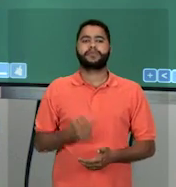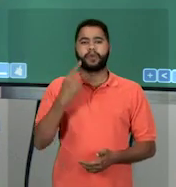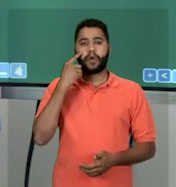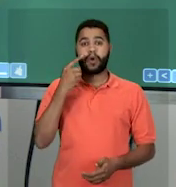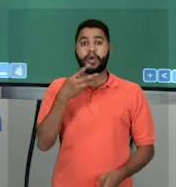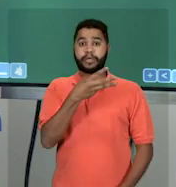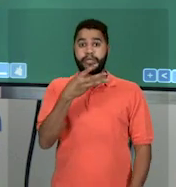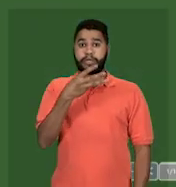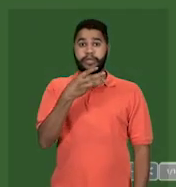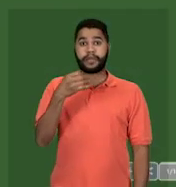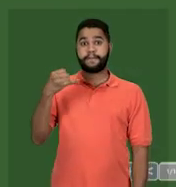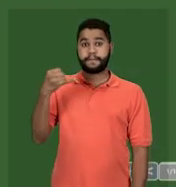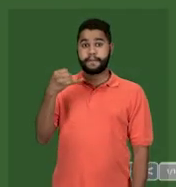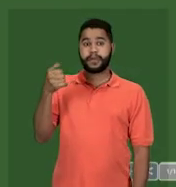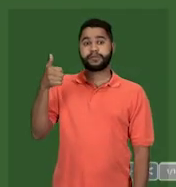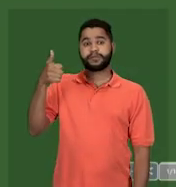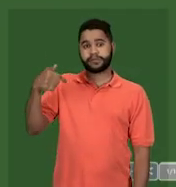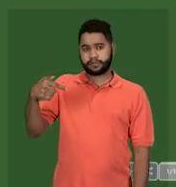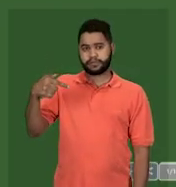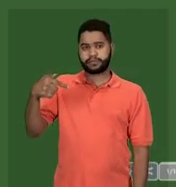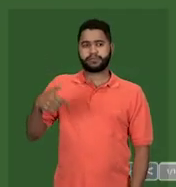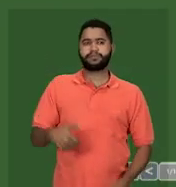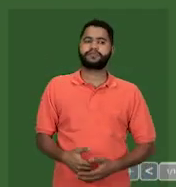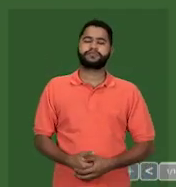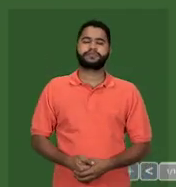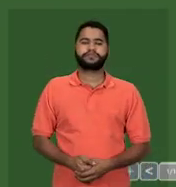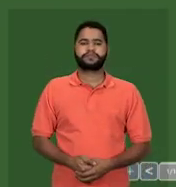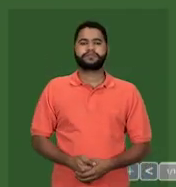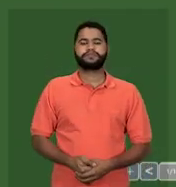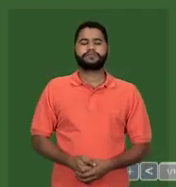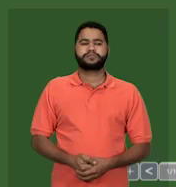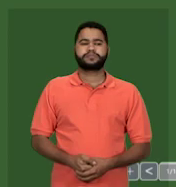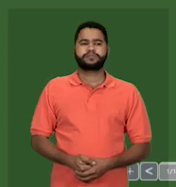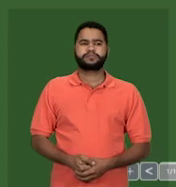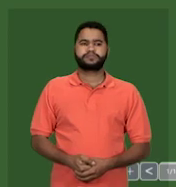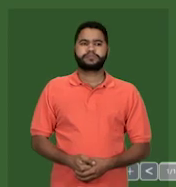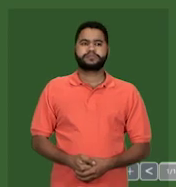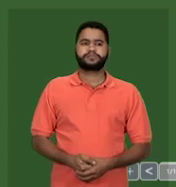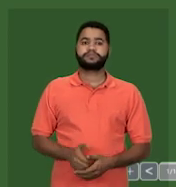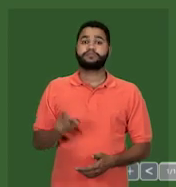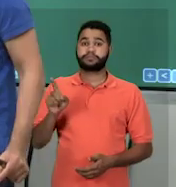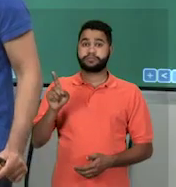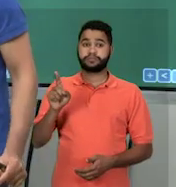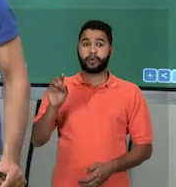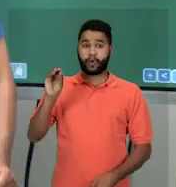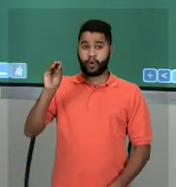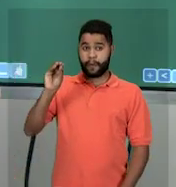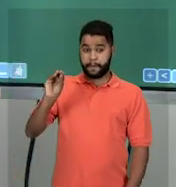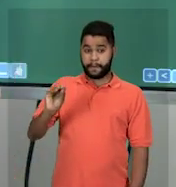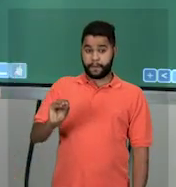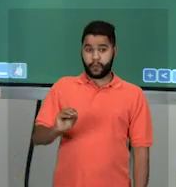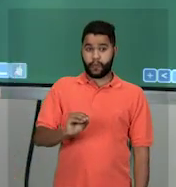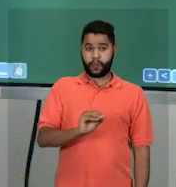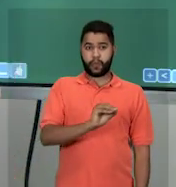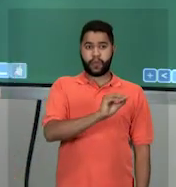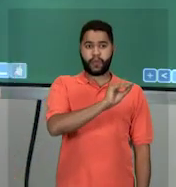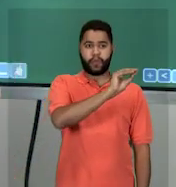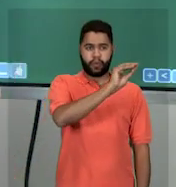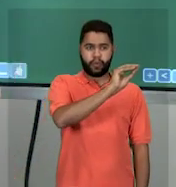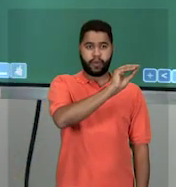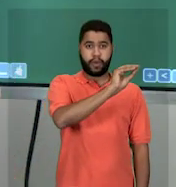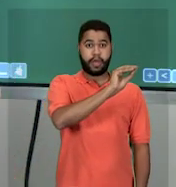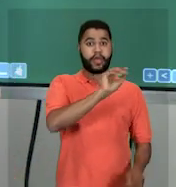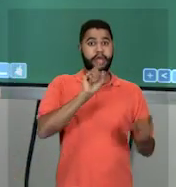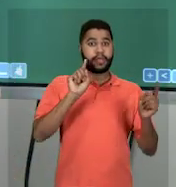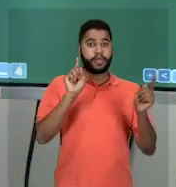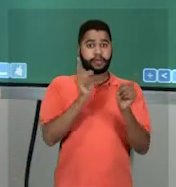33 - quanto 17 você desloca de maneira pensando em